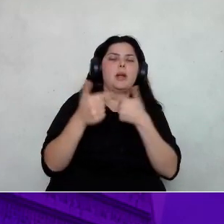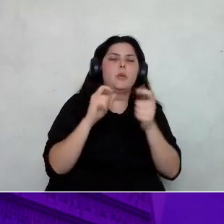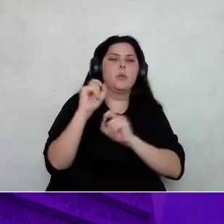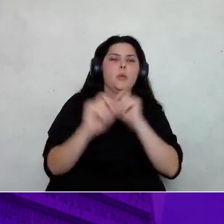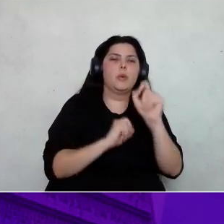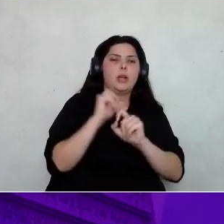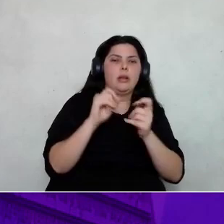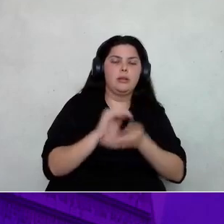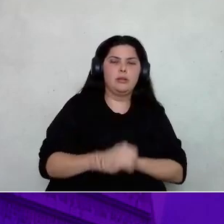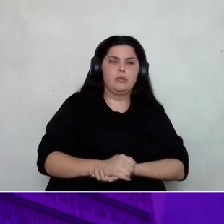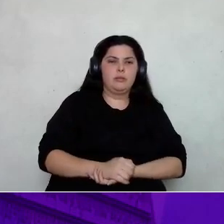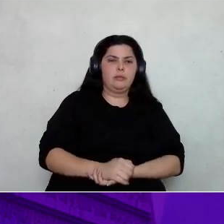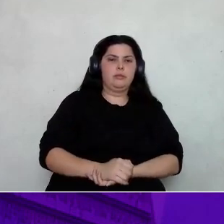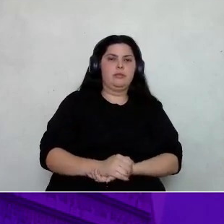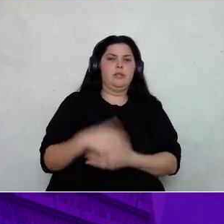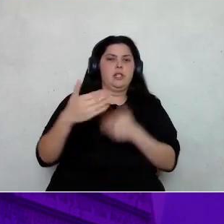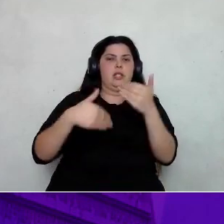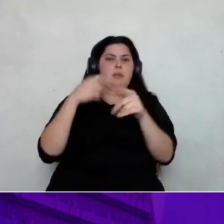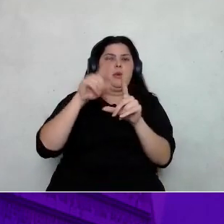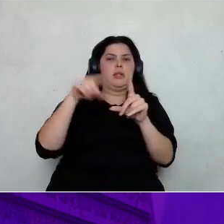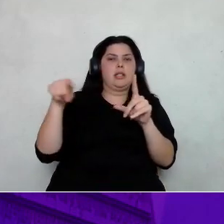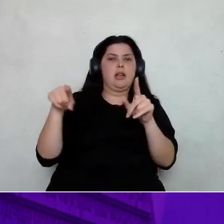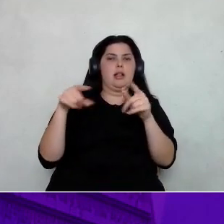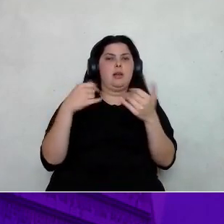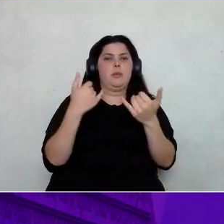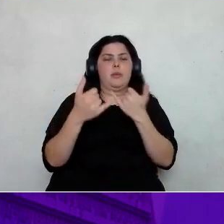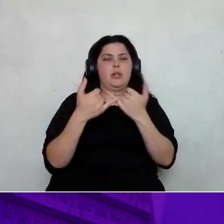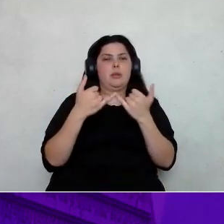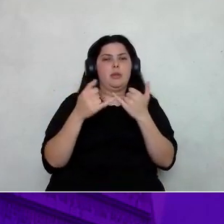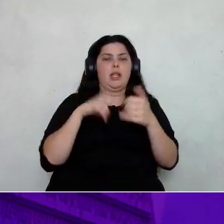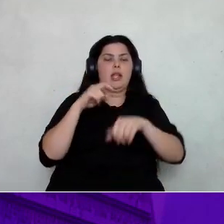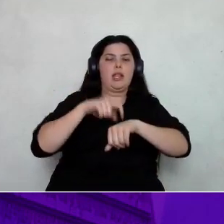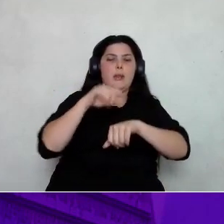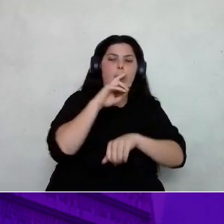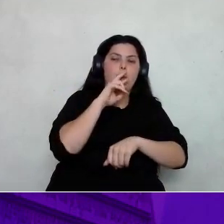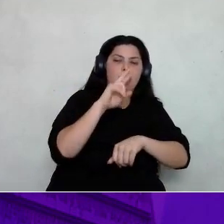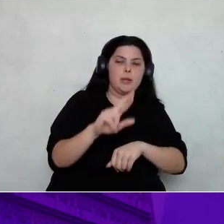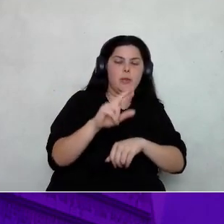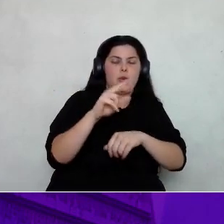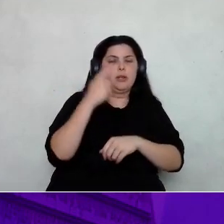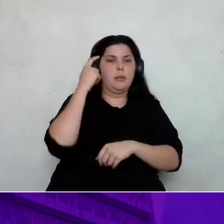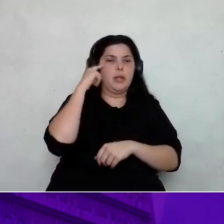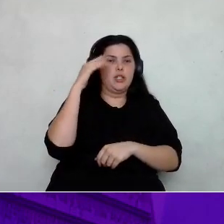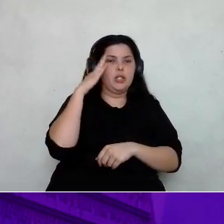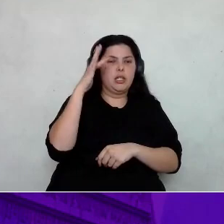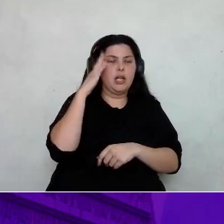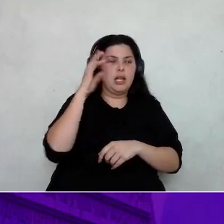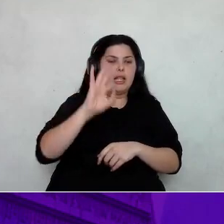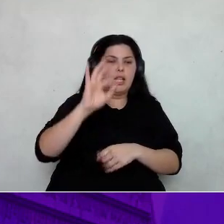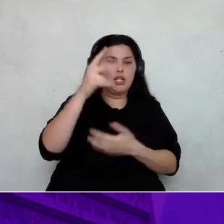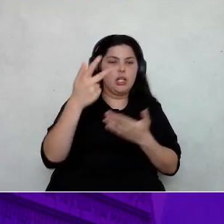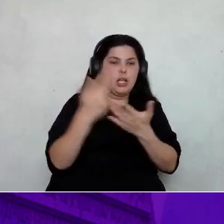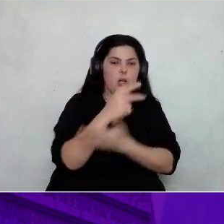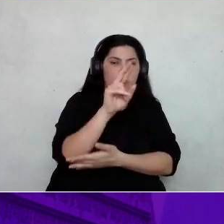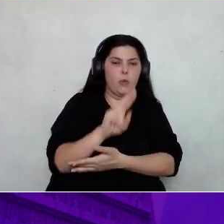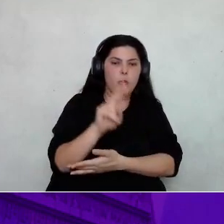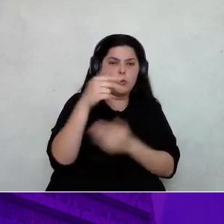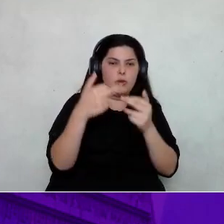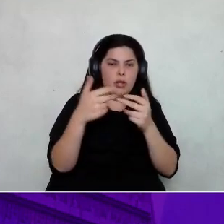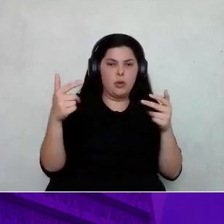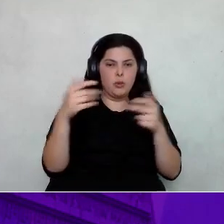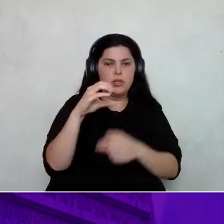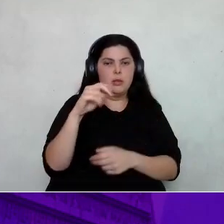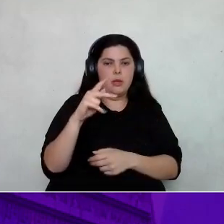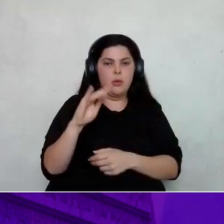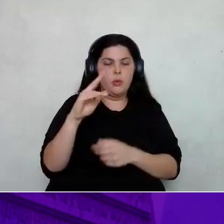em desempenho e escalabilidade. Então, a gente tem tempo de resposta para levar em consideração, taxa de erros, utilização de recurso de CPU e